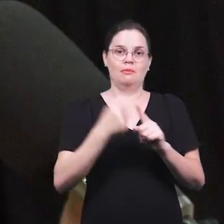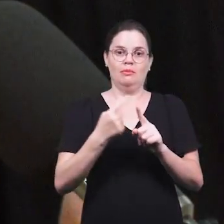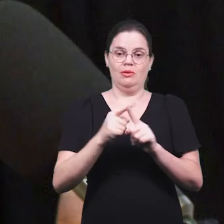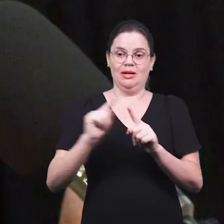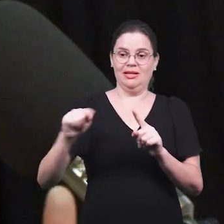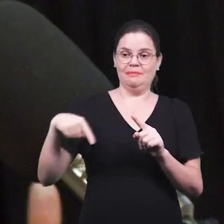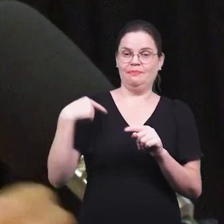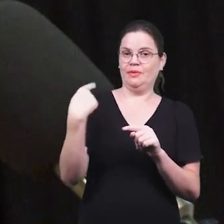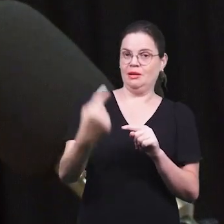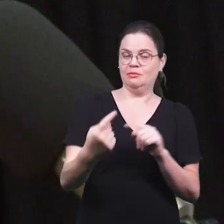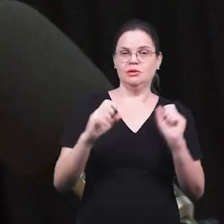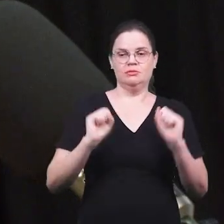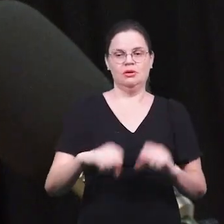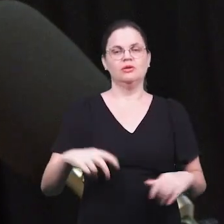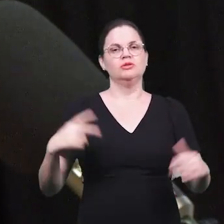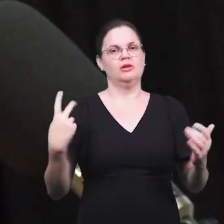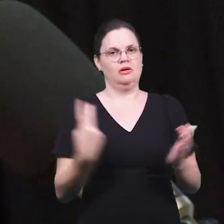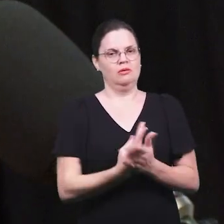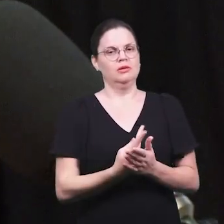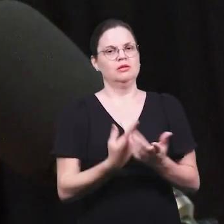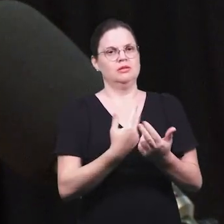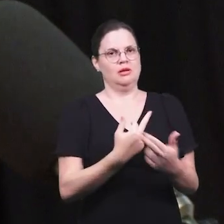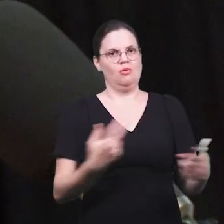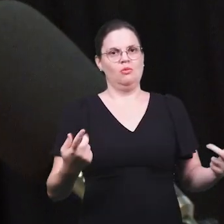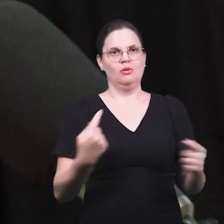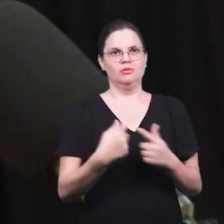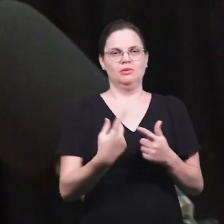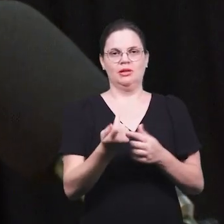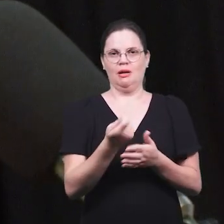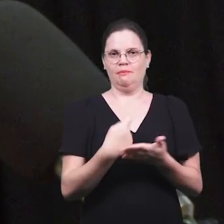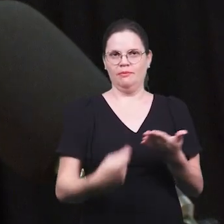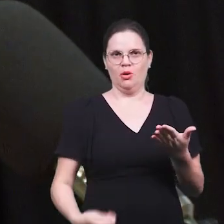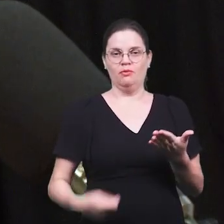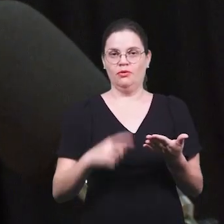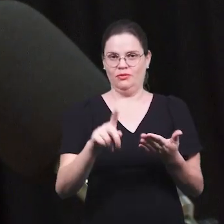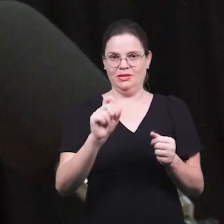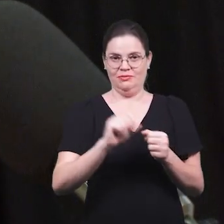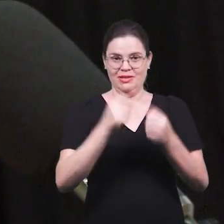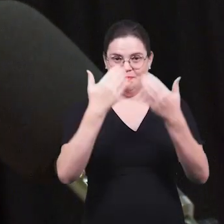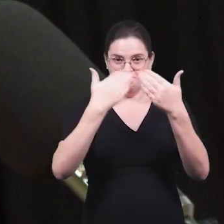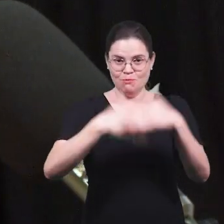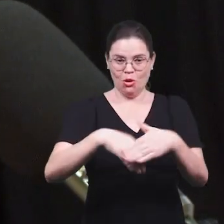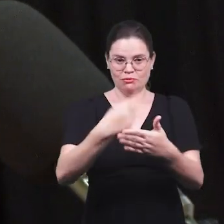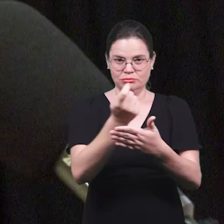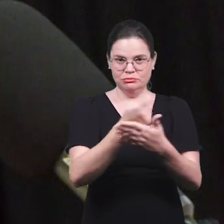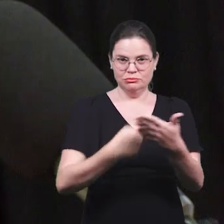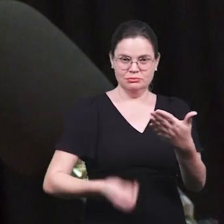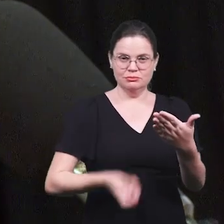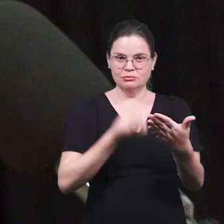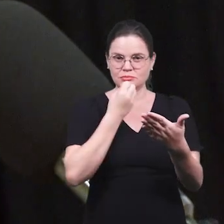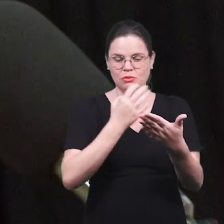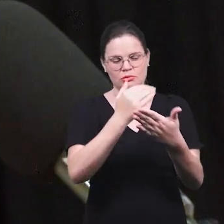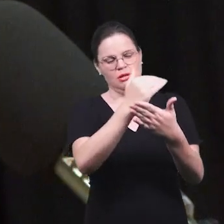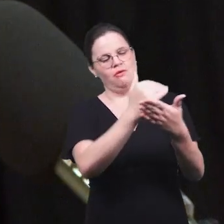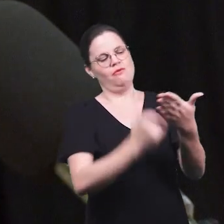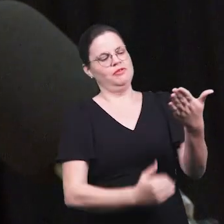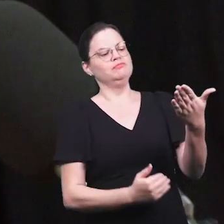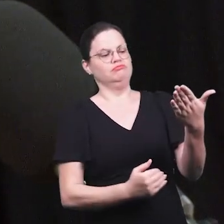for nomeado, né, Luiz? Quando for a nomeação. Porque podem ocorrer coisas ainda após a